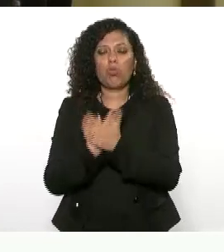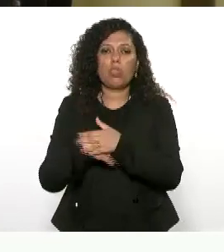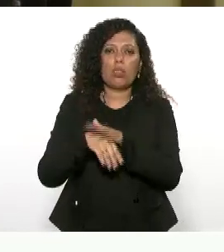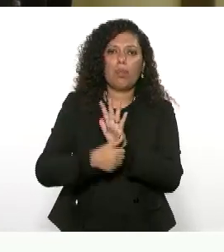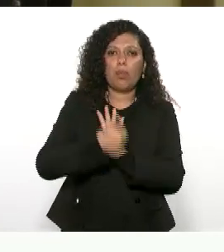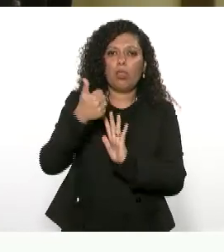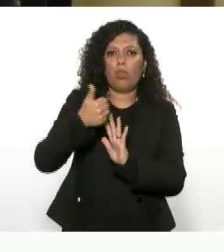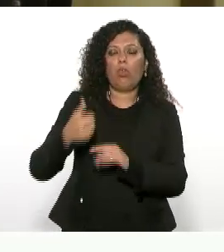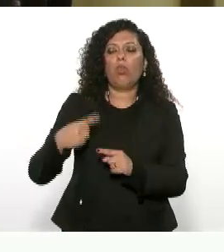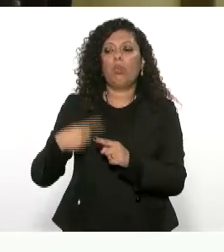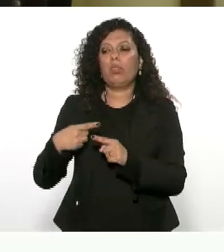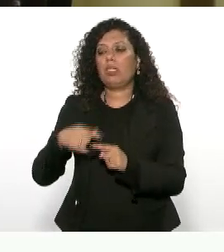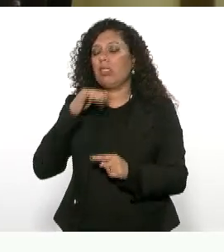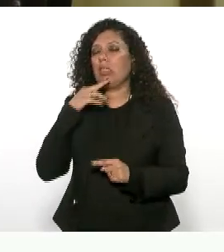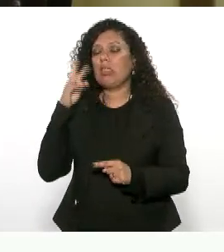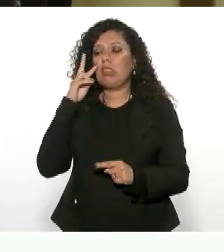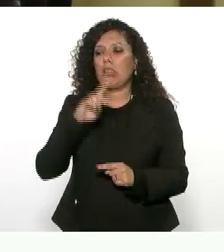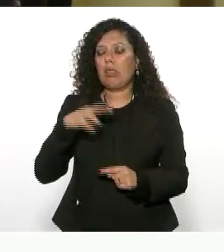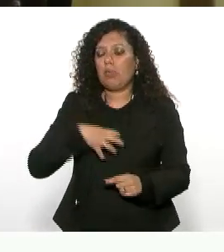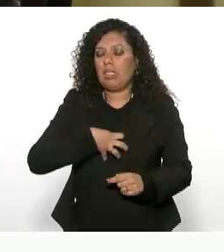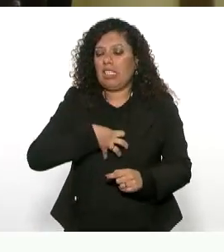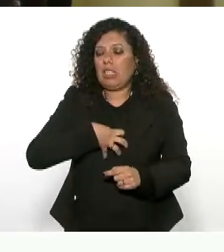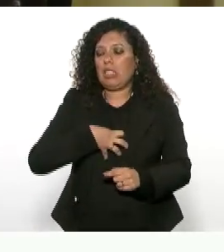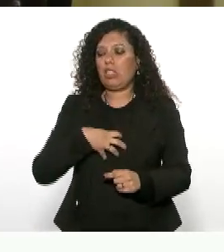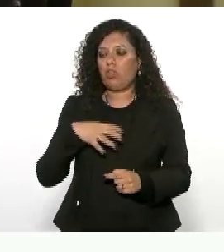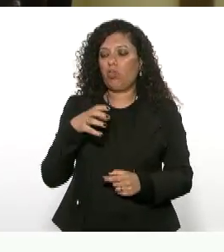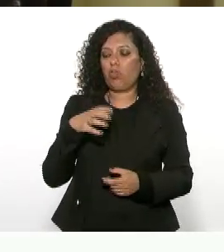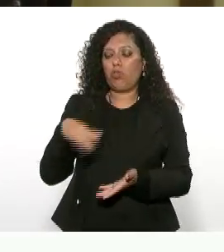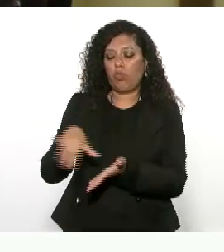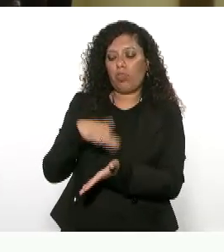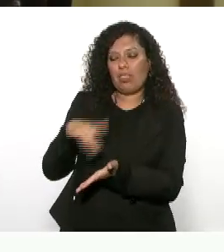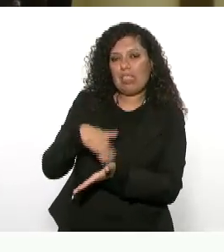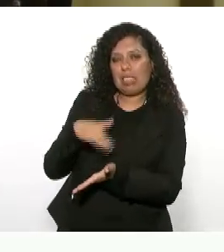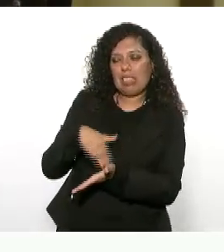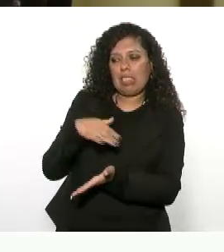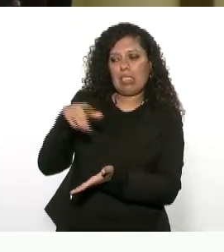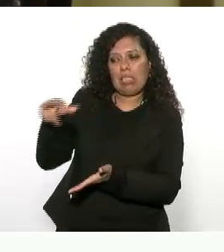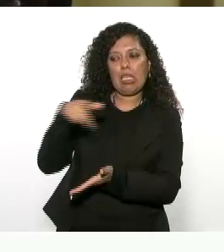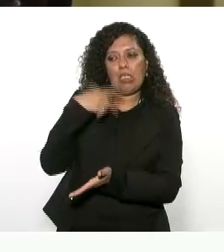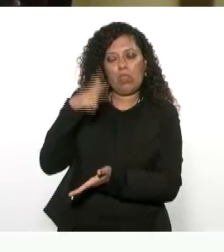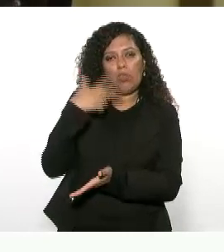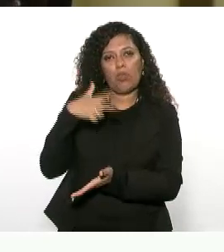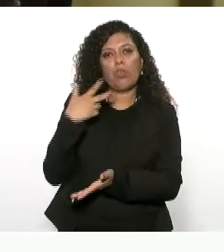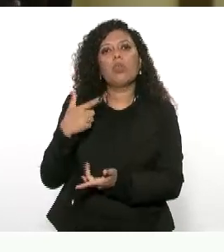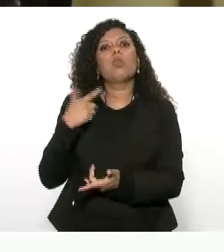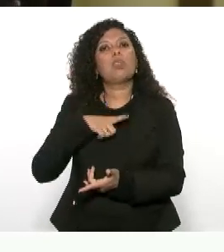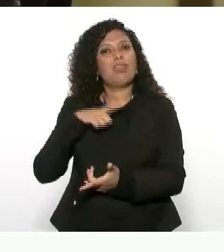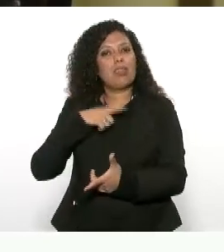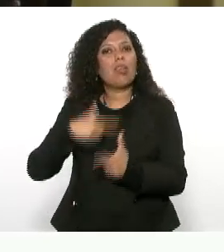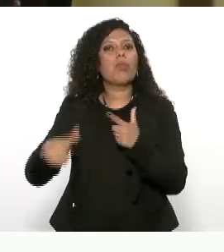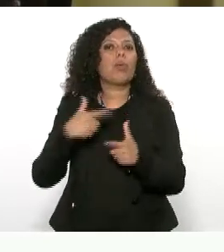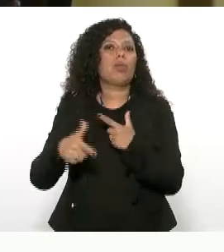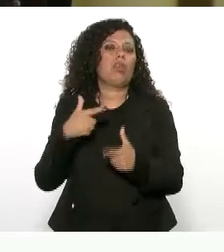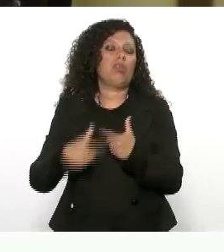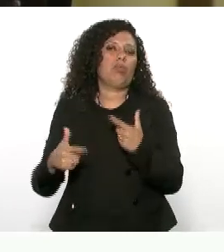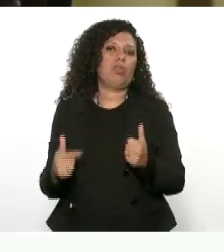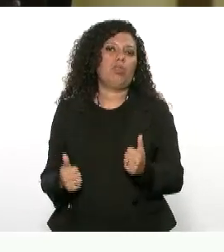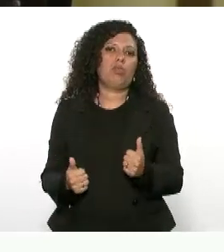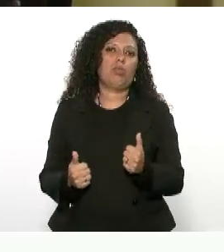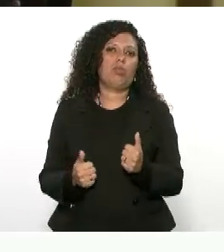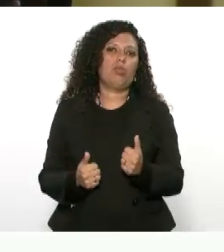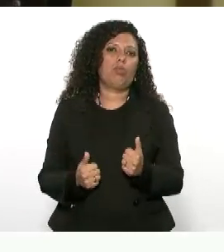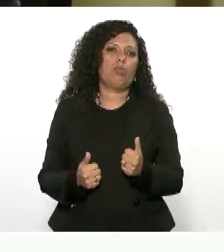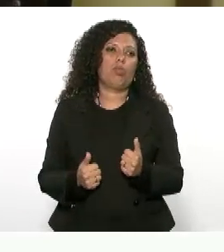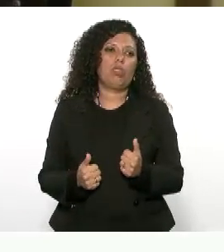eu senti... Pelo secretário Figueiredo, eu senti que ele mesmo reconhece que tem problemas e que não vai ser